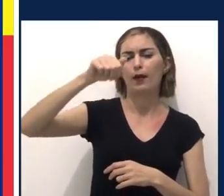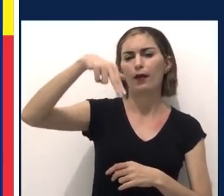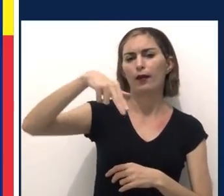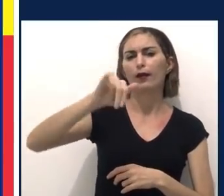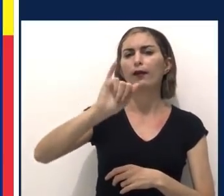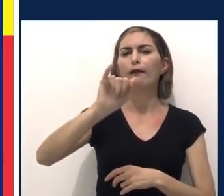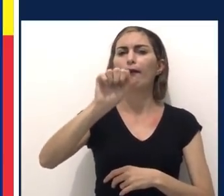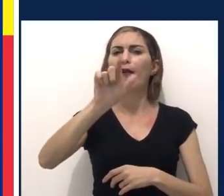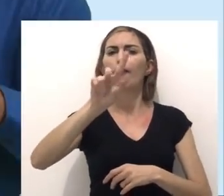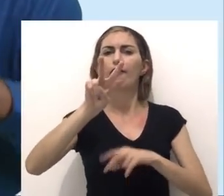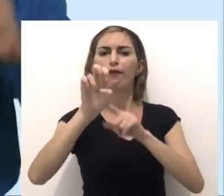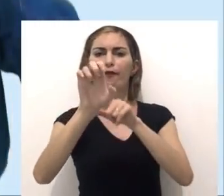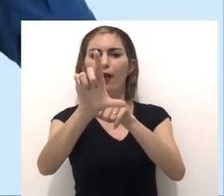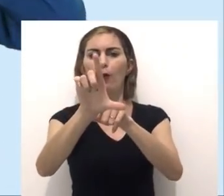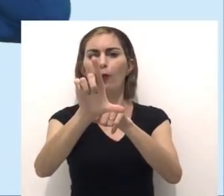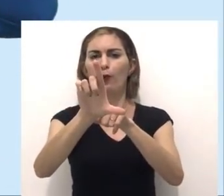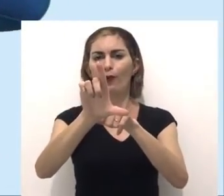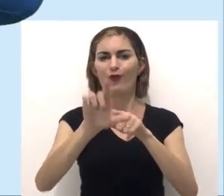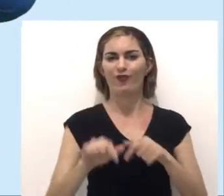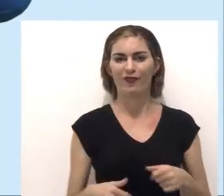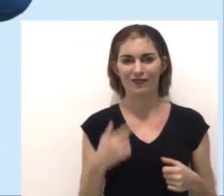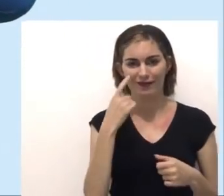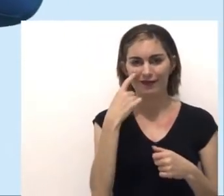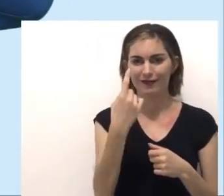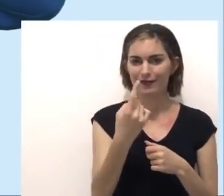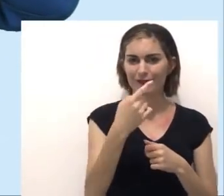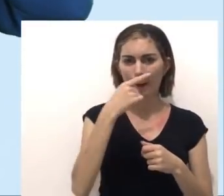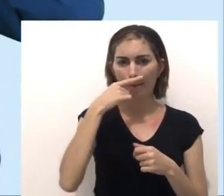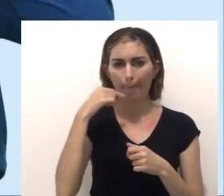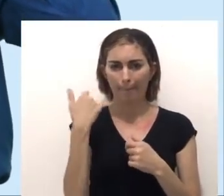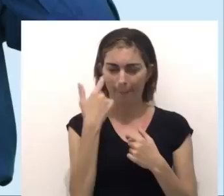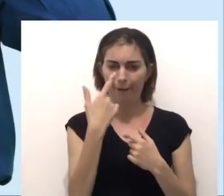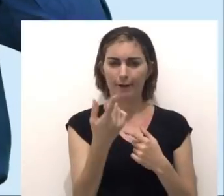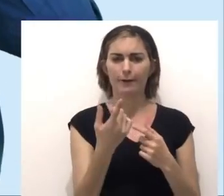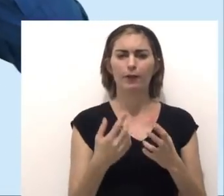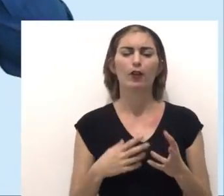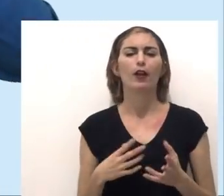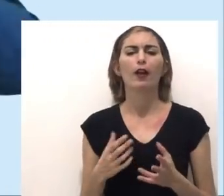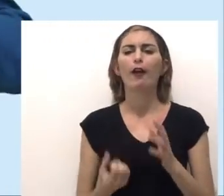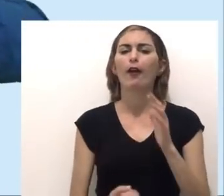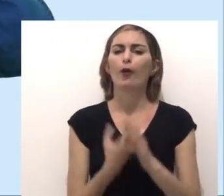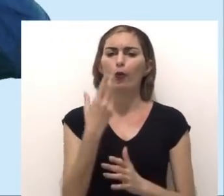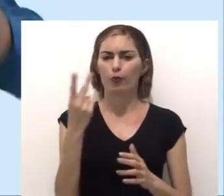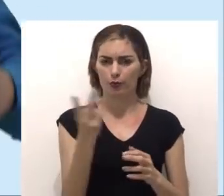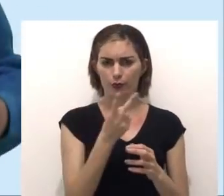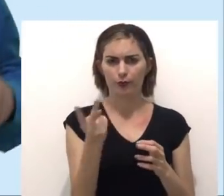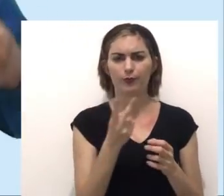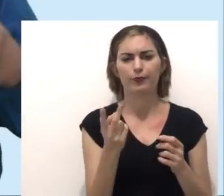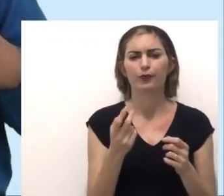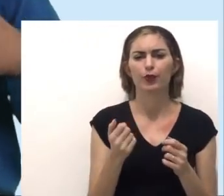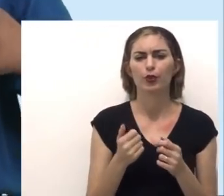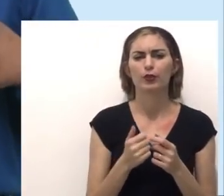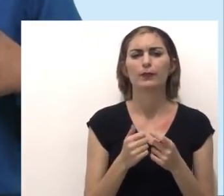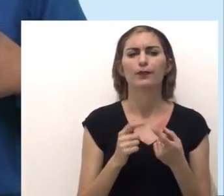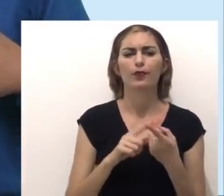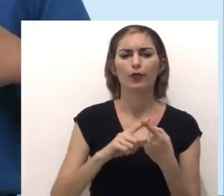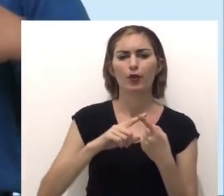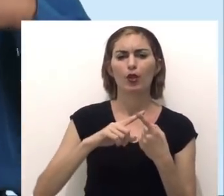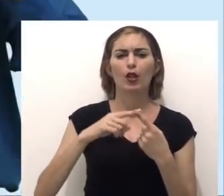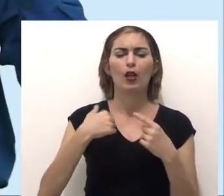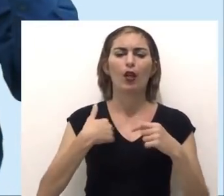Maquiavel. Então, vocês no próximo ensino médio vão, não é